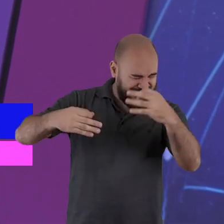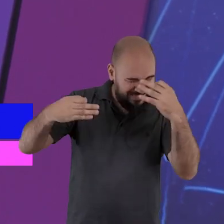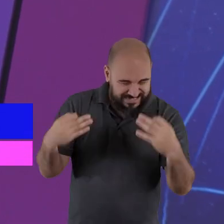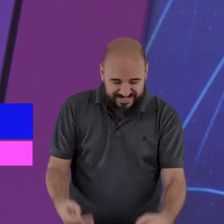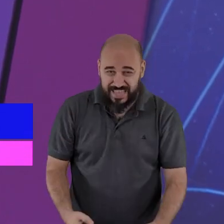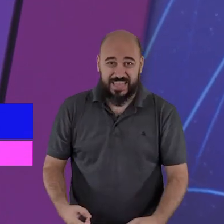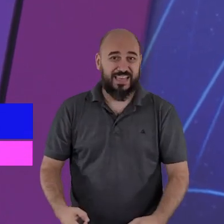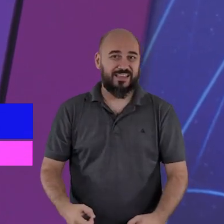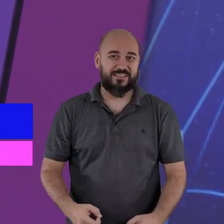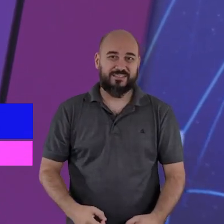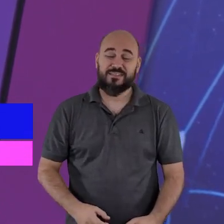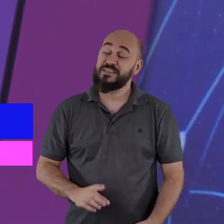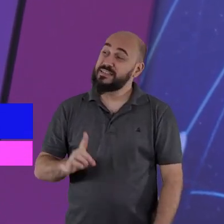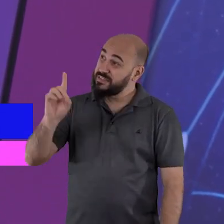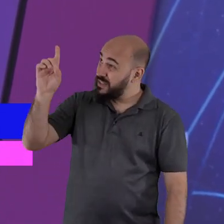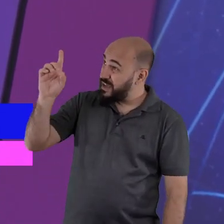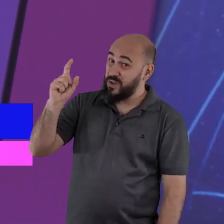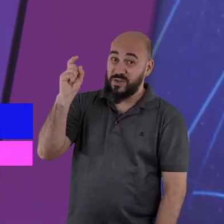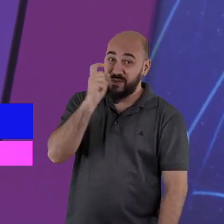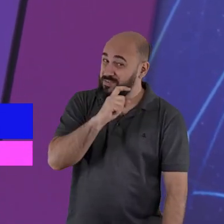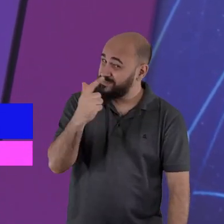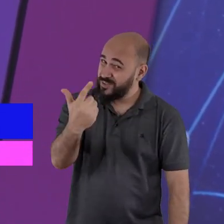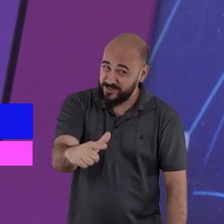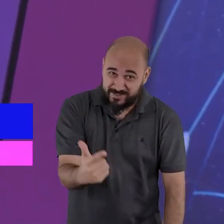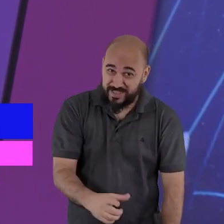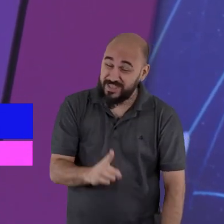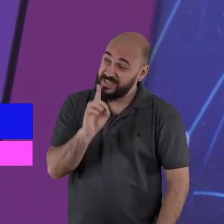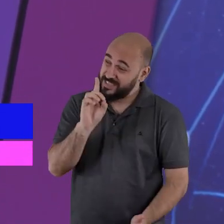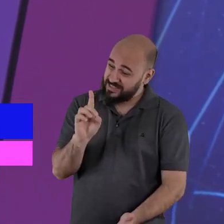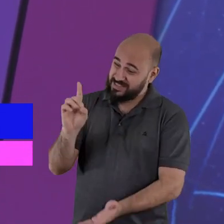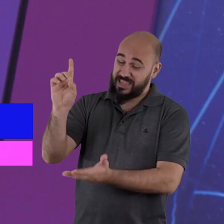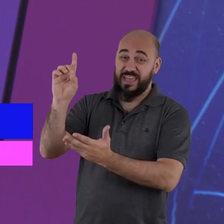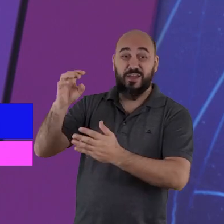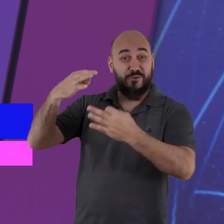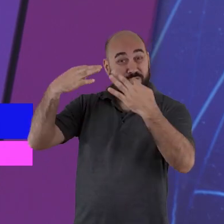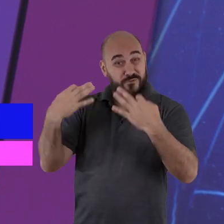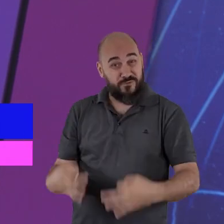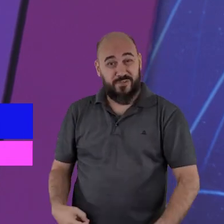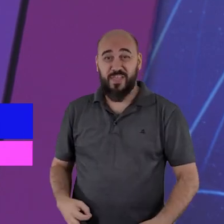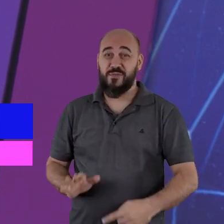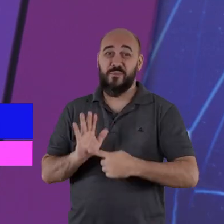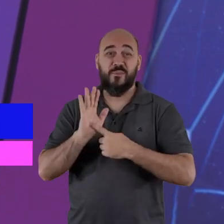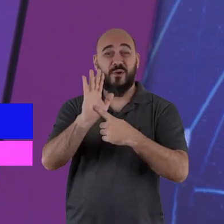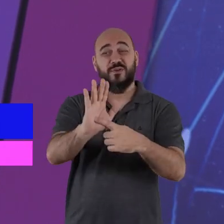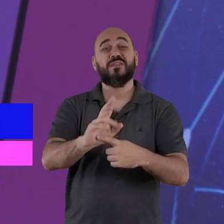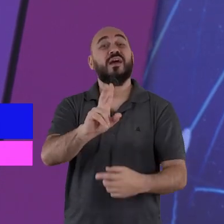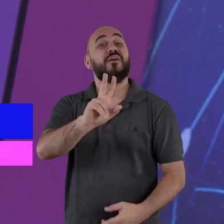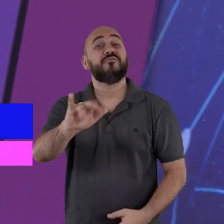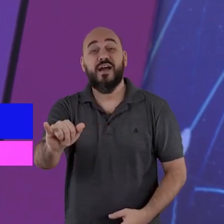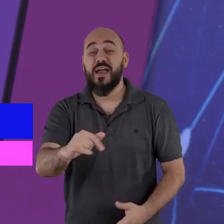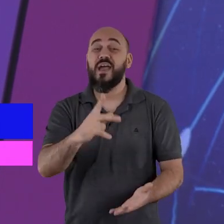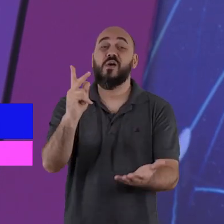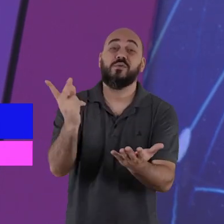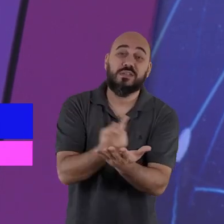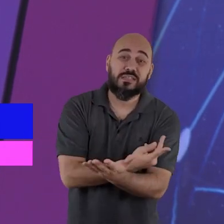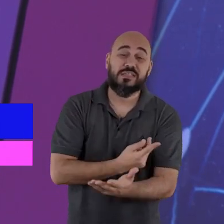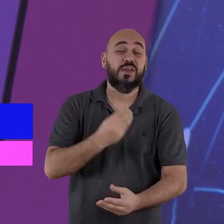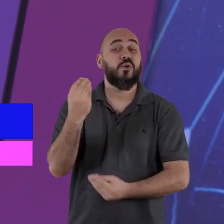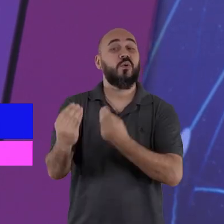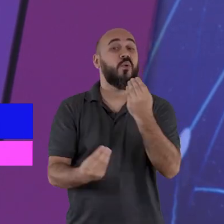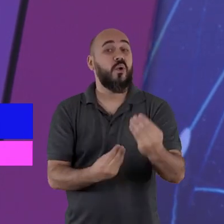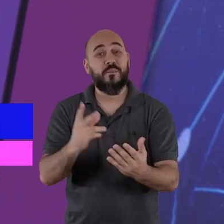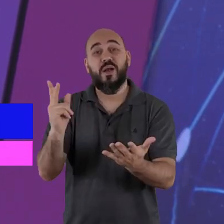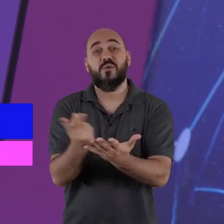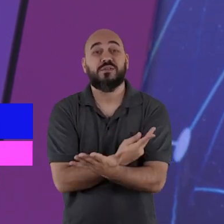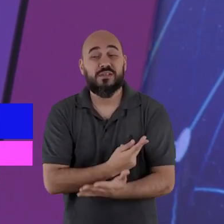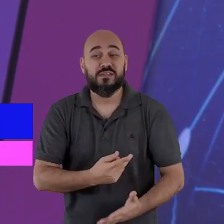afirmações certeiras. Deus nos diz exatamente o que é, como é e por que é.